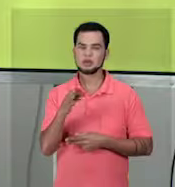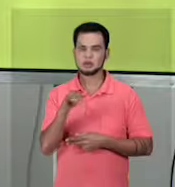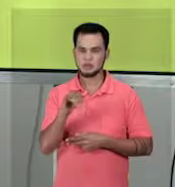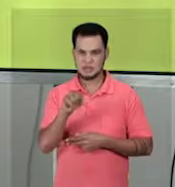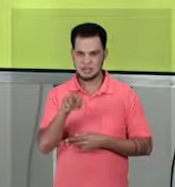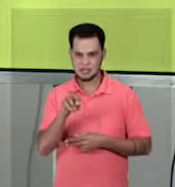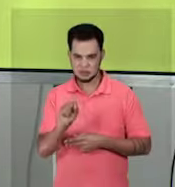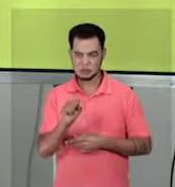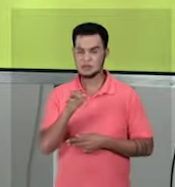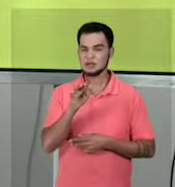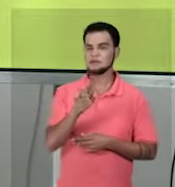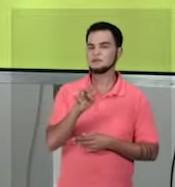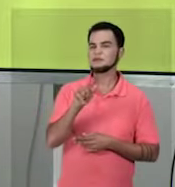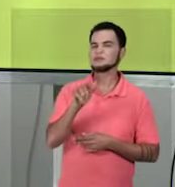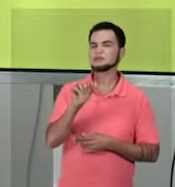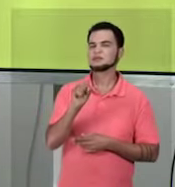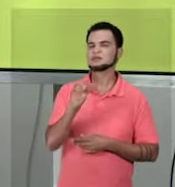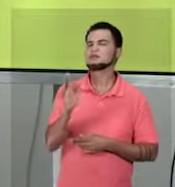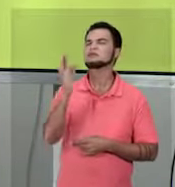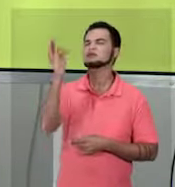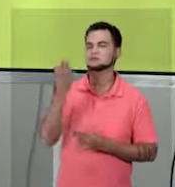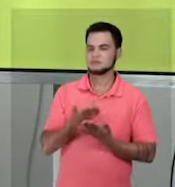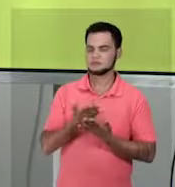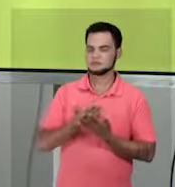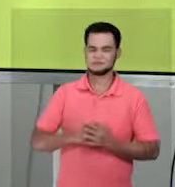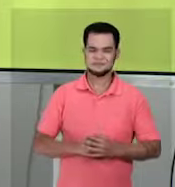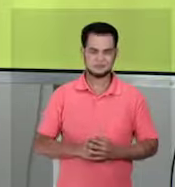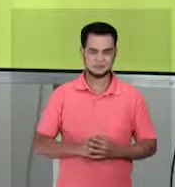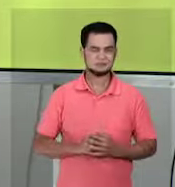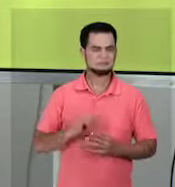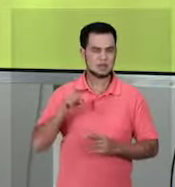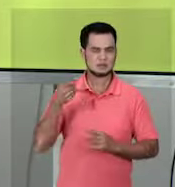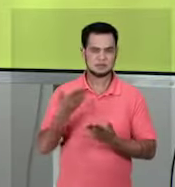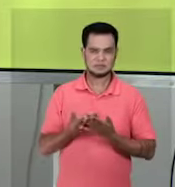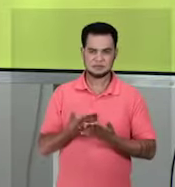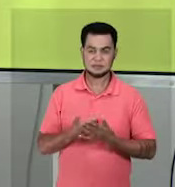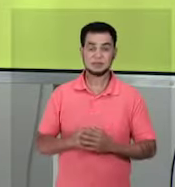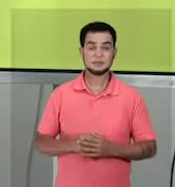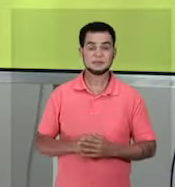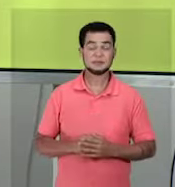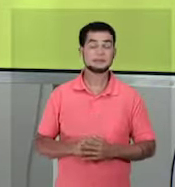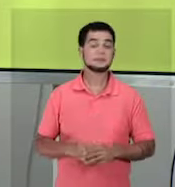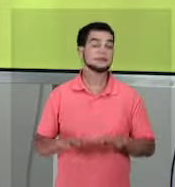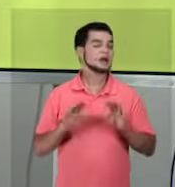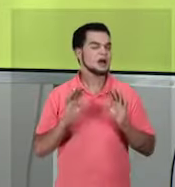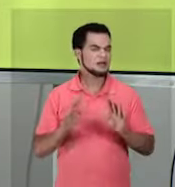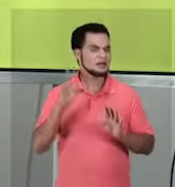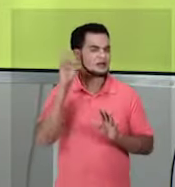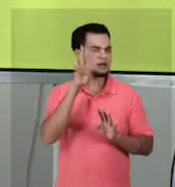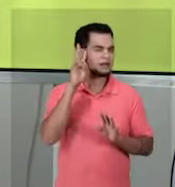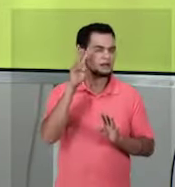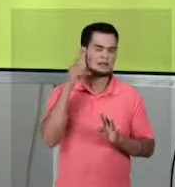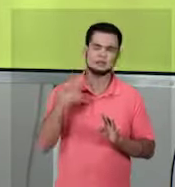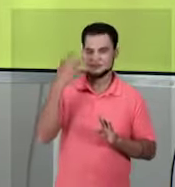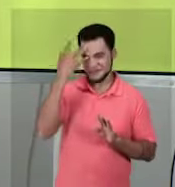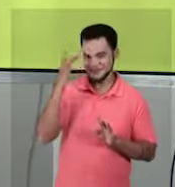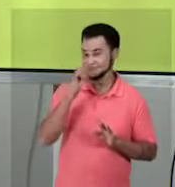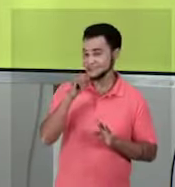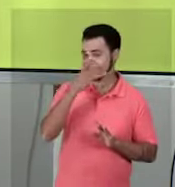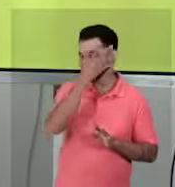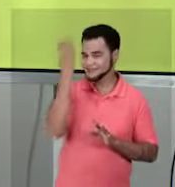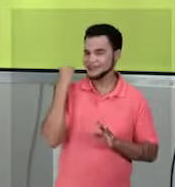aula. Bom, para a gente recapitular algumas informações que às vezes vocês esqueceram das aulas anteriores, né?